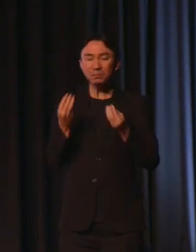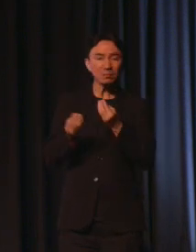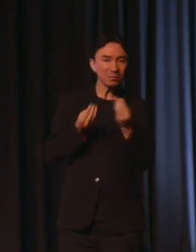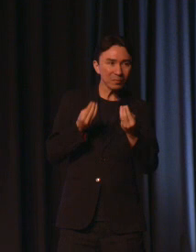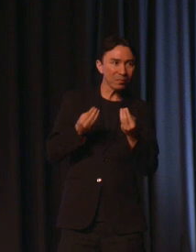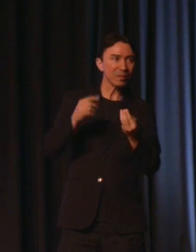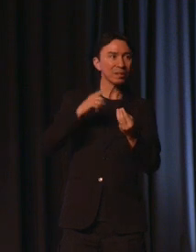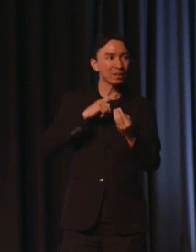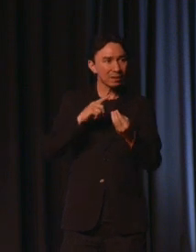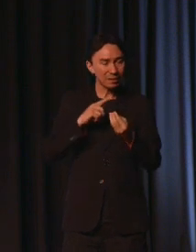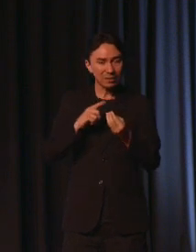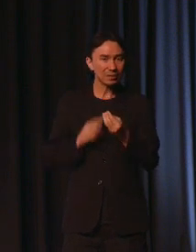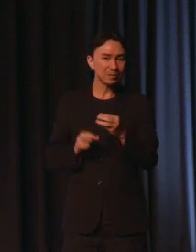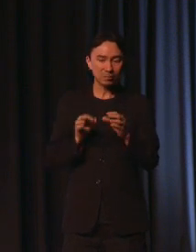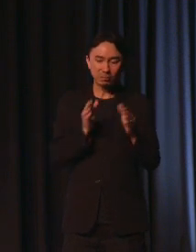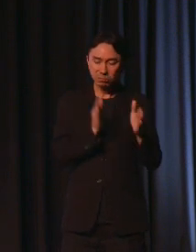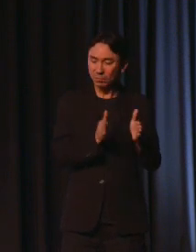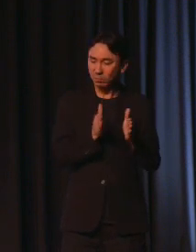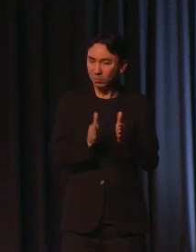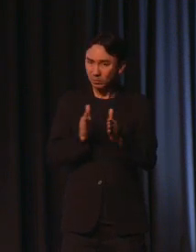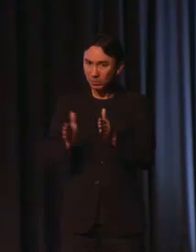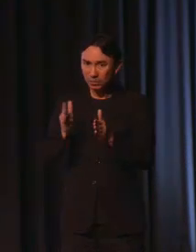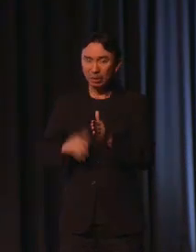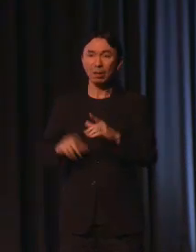não ter risco de desabastecimento.